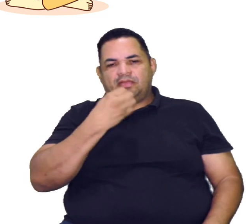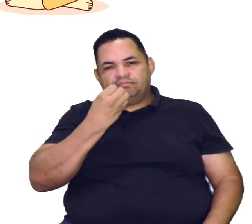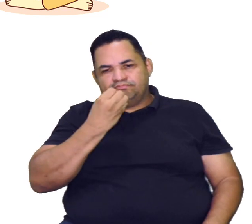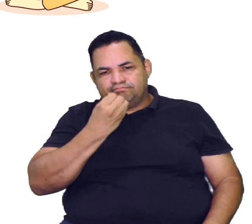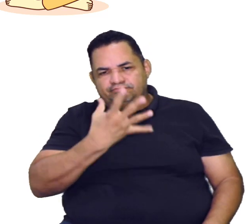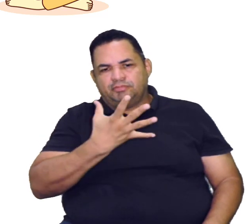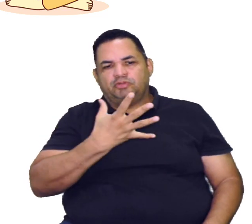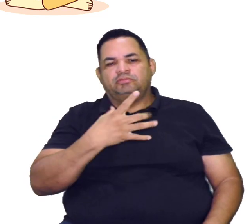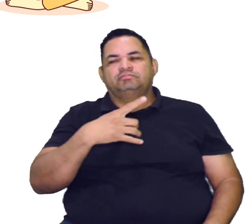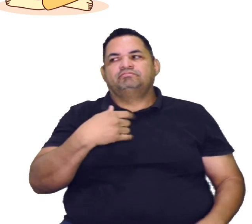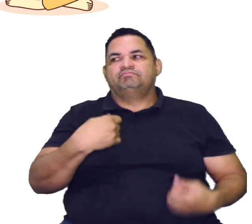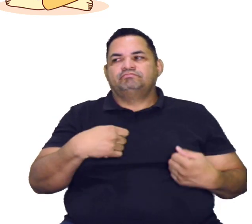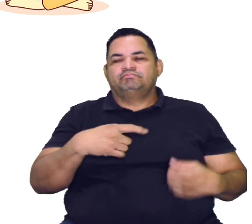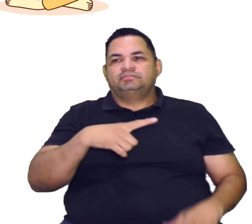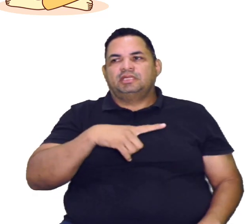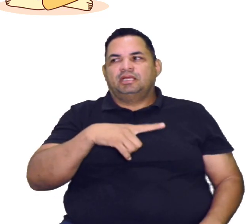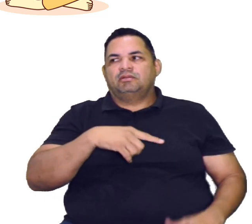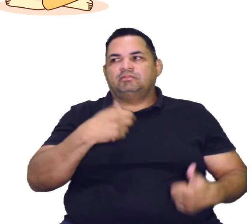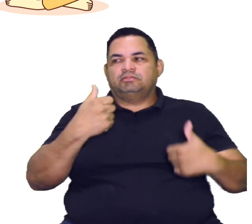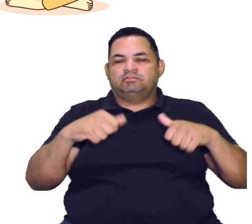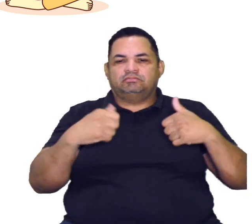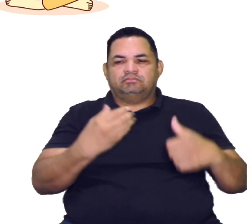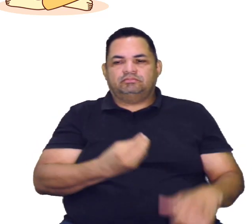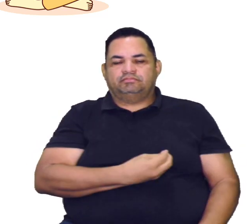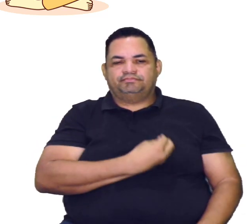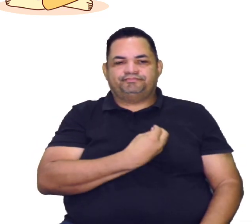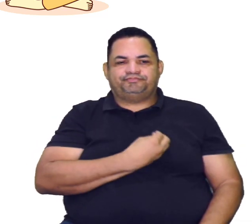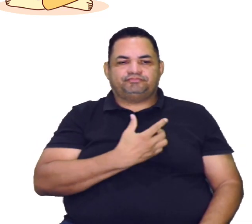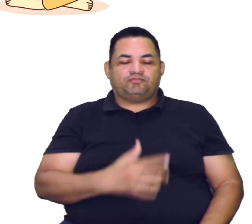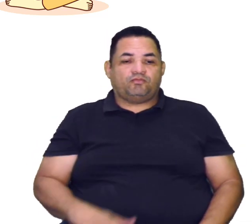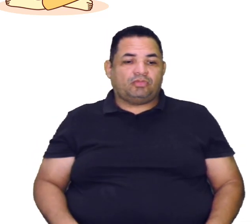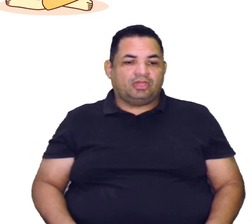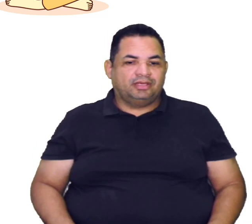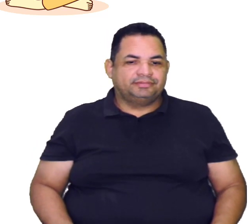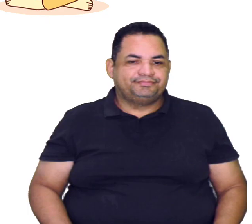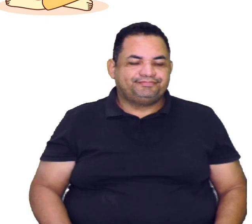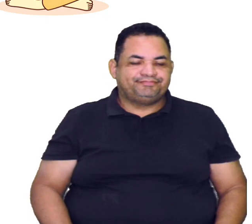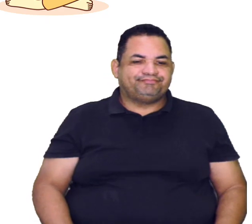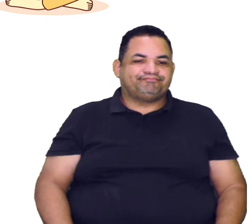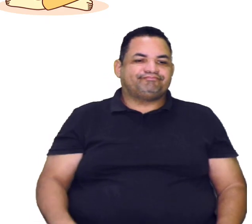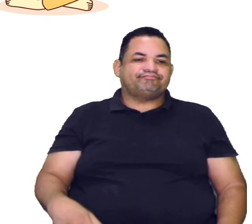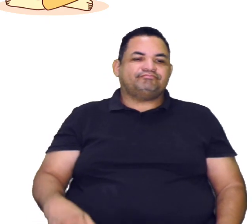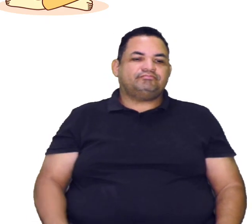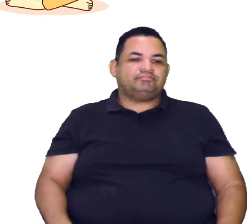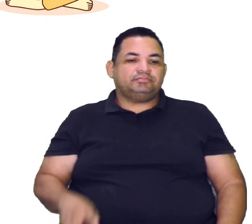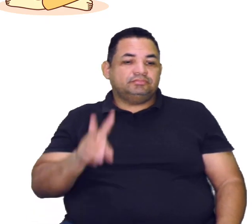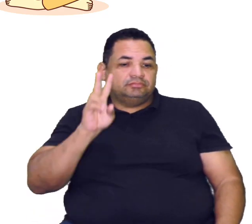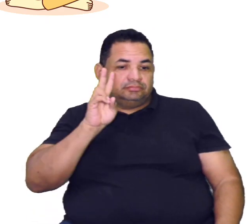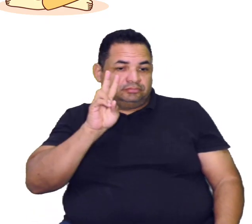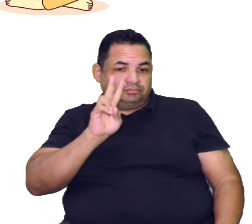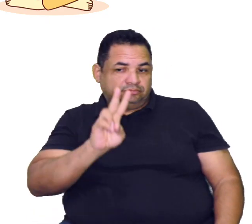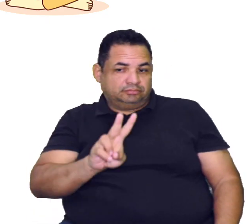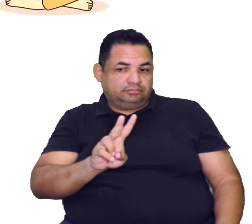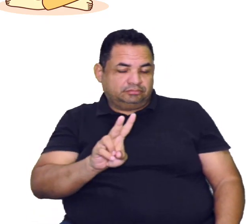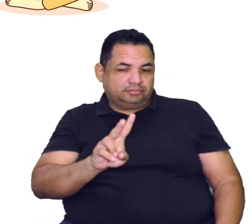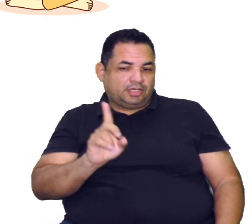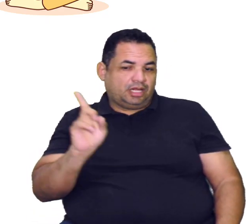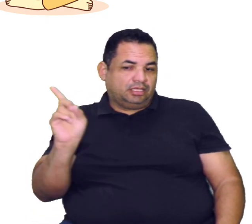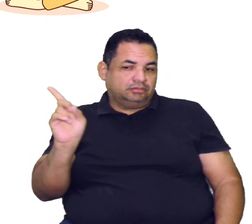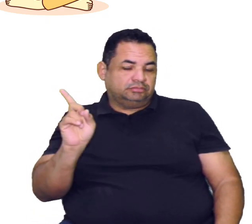bem, que eu tenha uma qualidade de vida. E aí a gente observa que existem alguns marcadores,